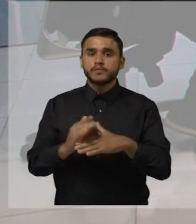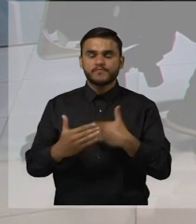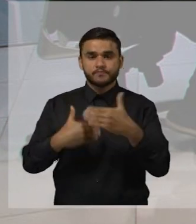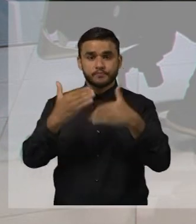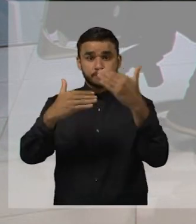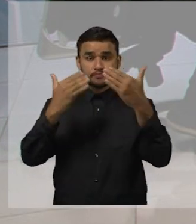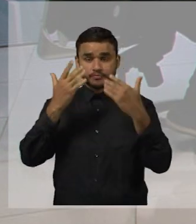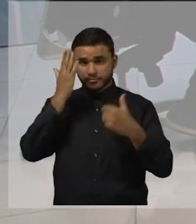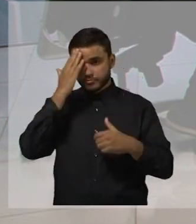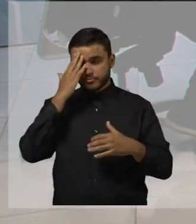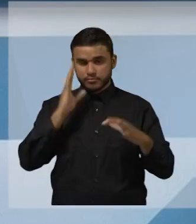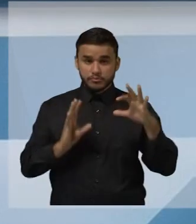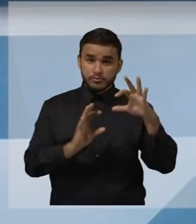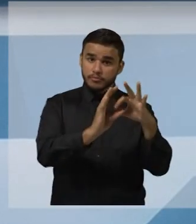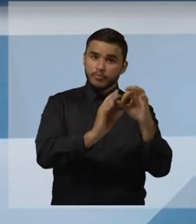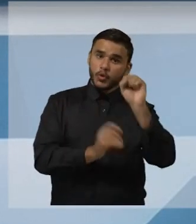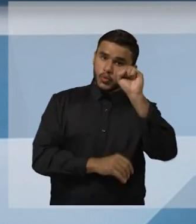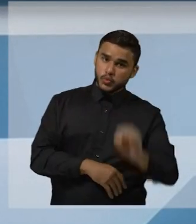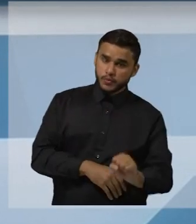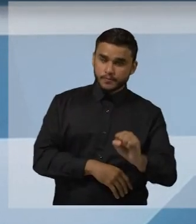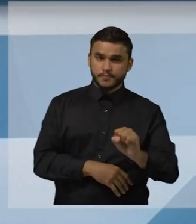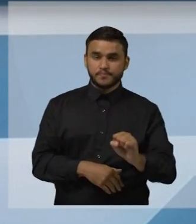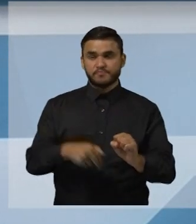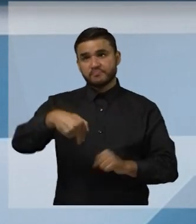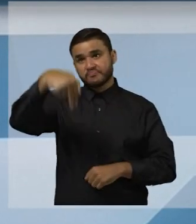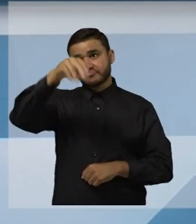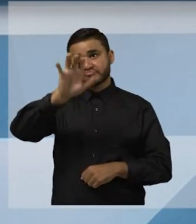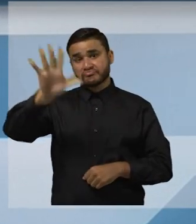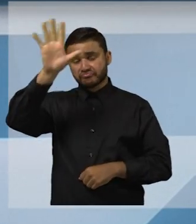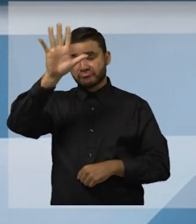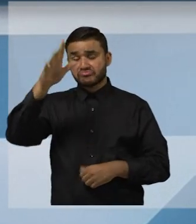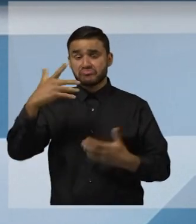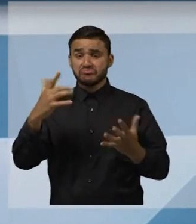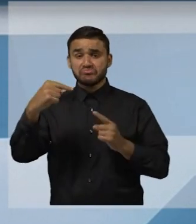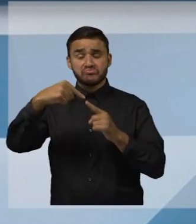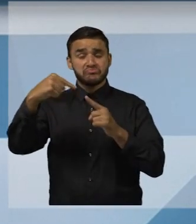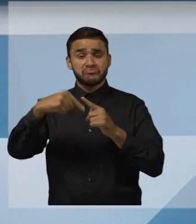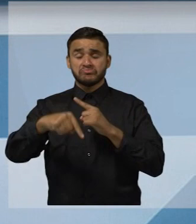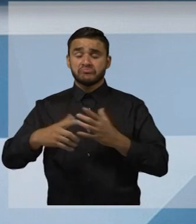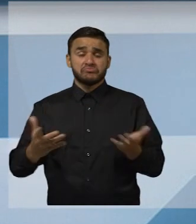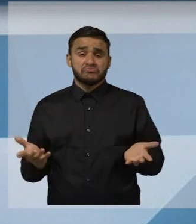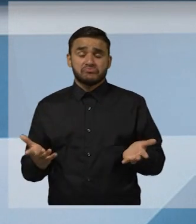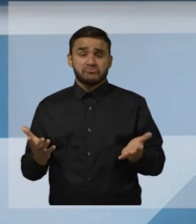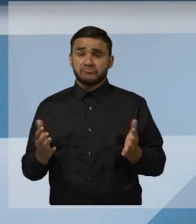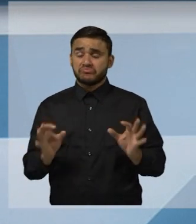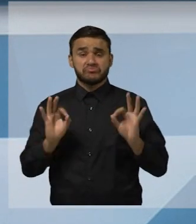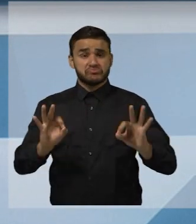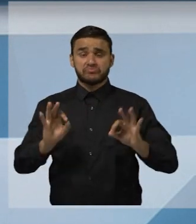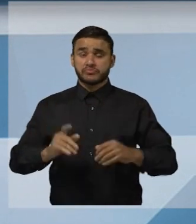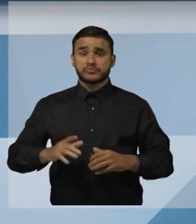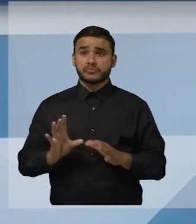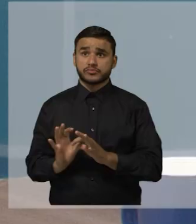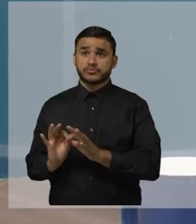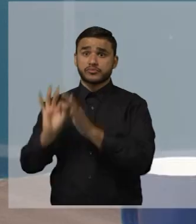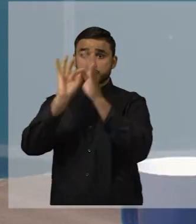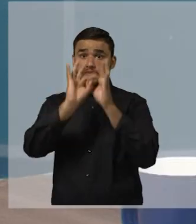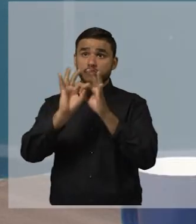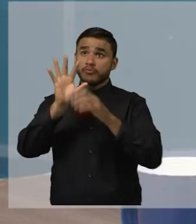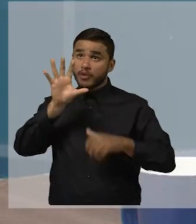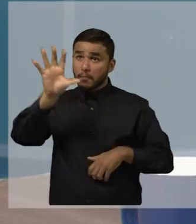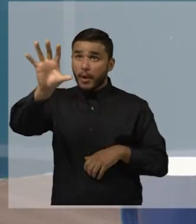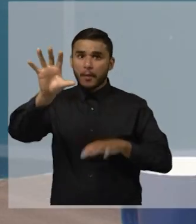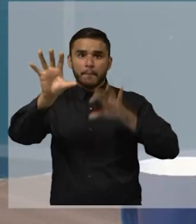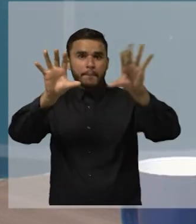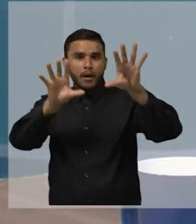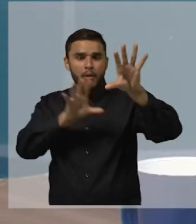do país do que para a parte do Nordeste, e por aí vai. Não há mais unidade, não há coisa alguma. Então é